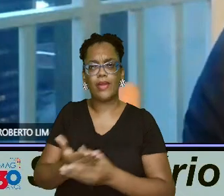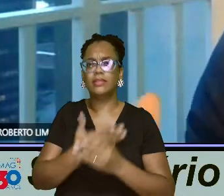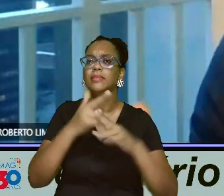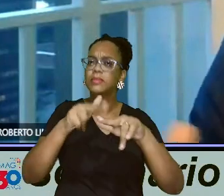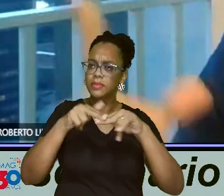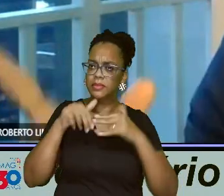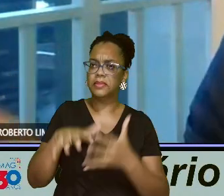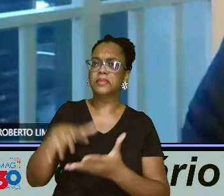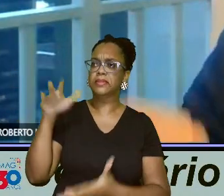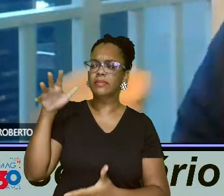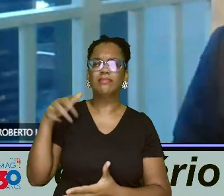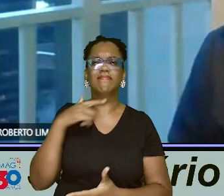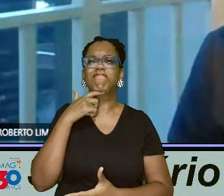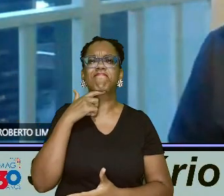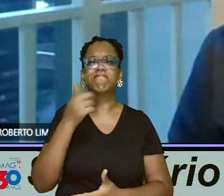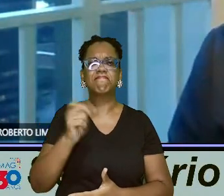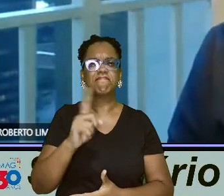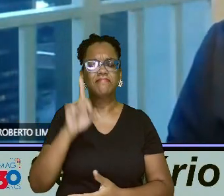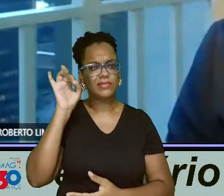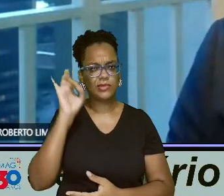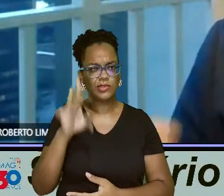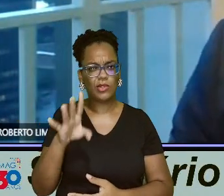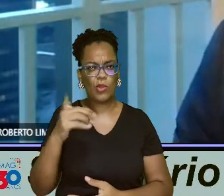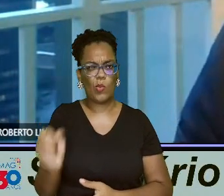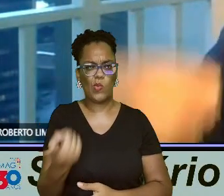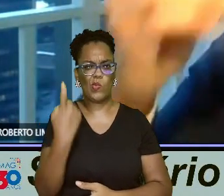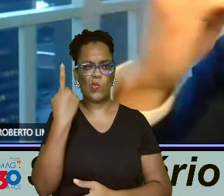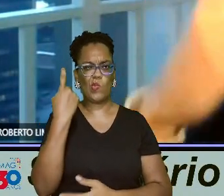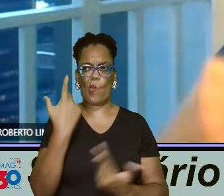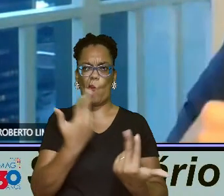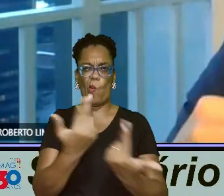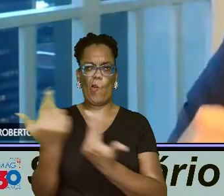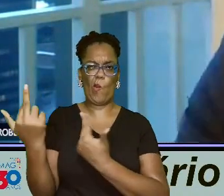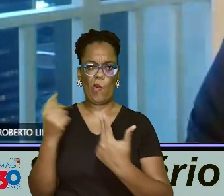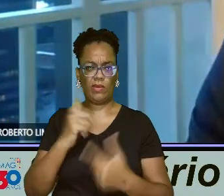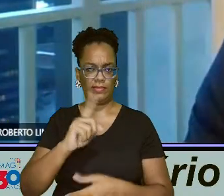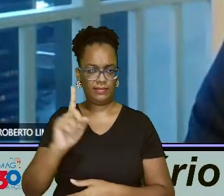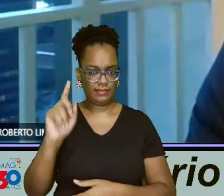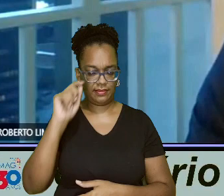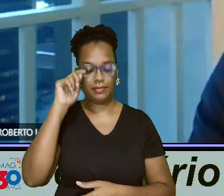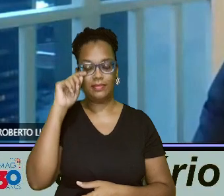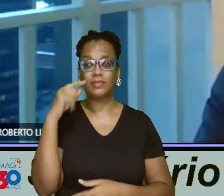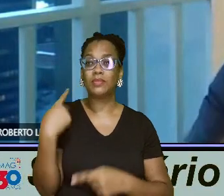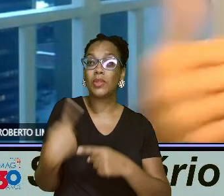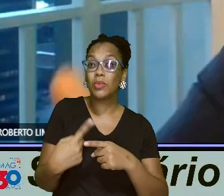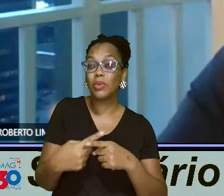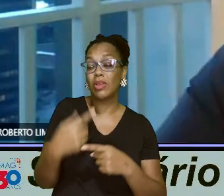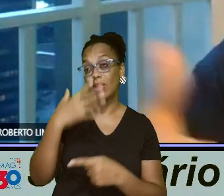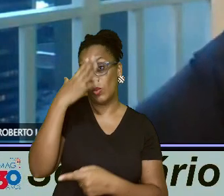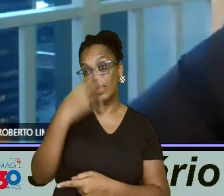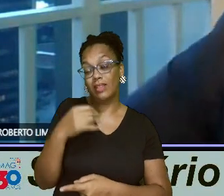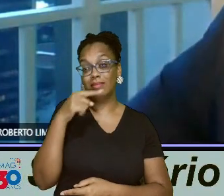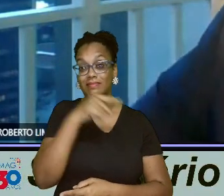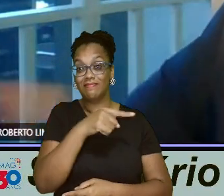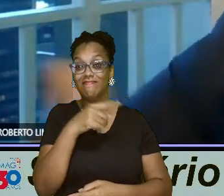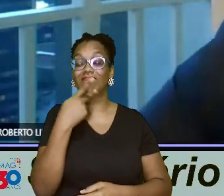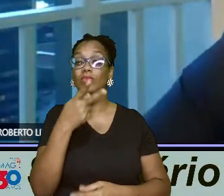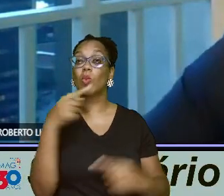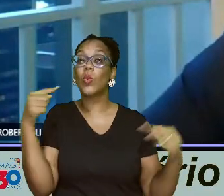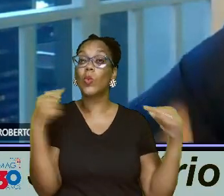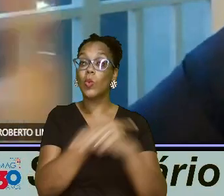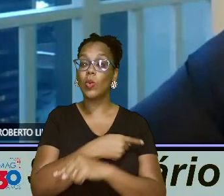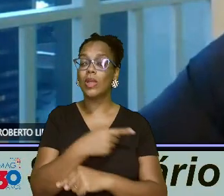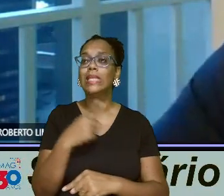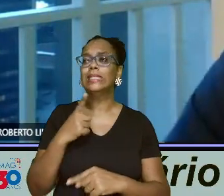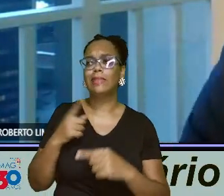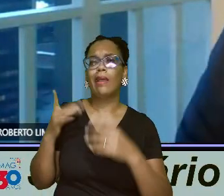ela não pode ser tratada de uma maneira única. Ou seja, no entendimento da divergência, há peculiaridades de